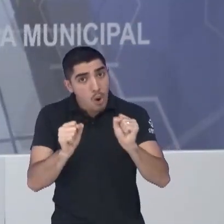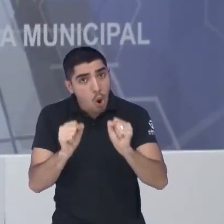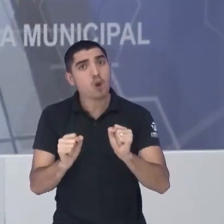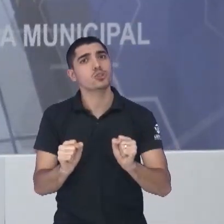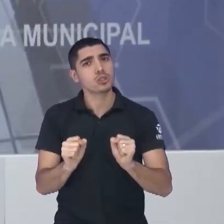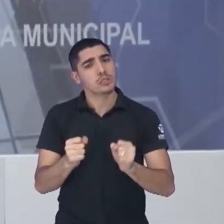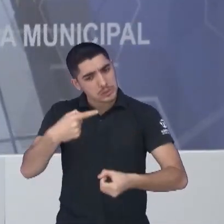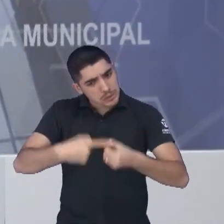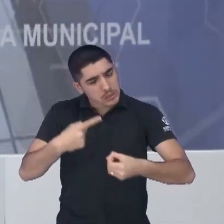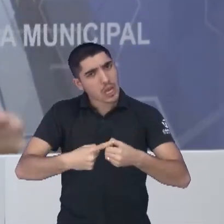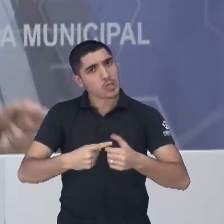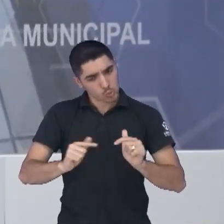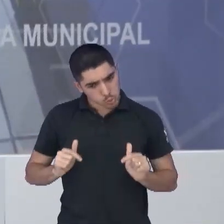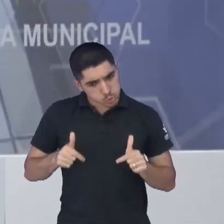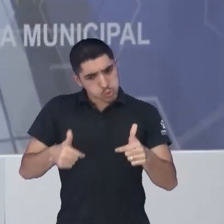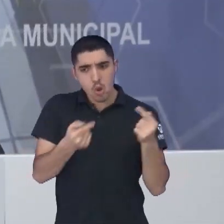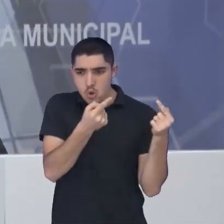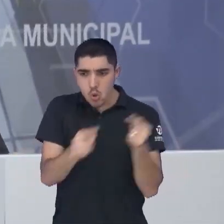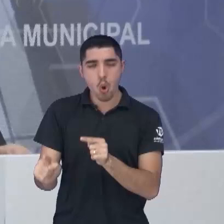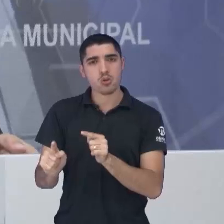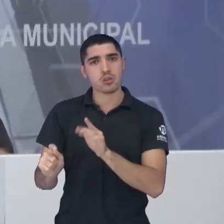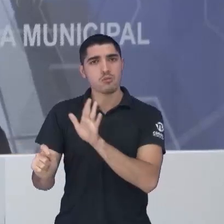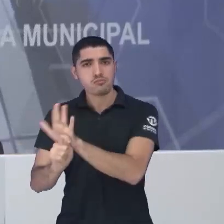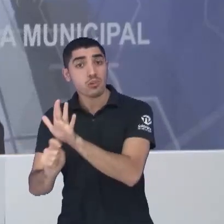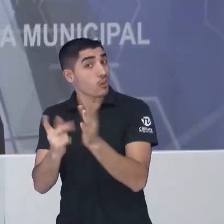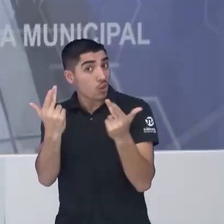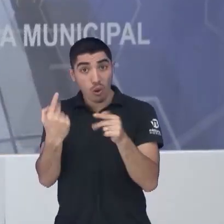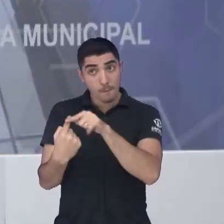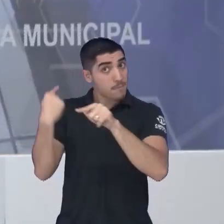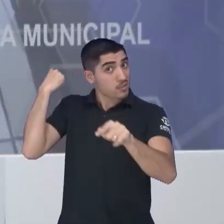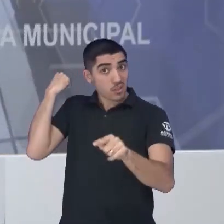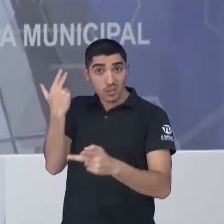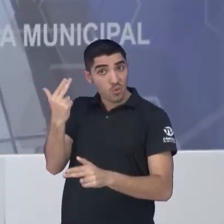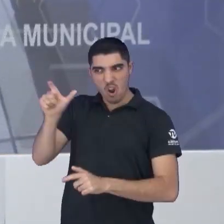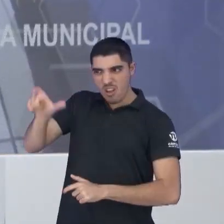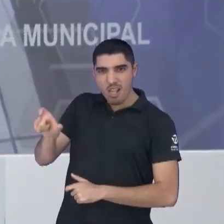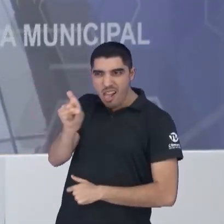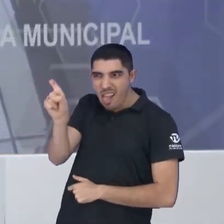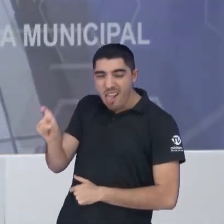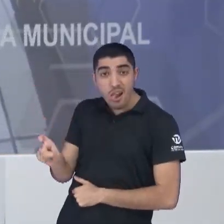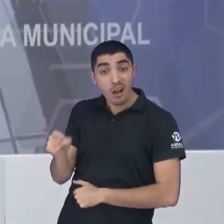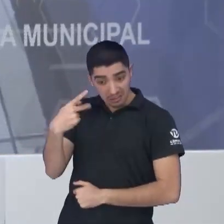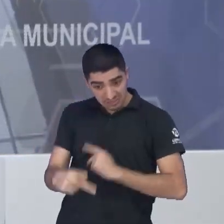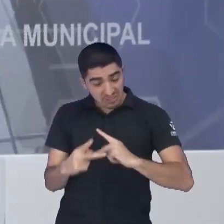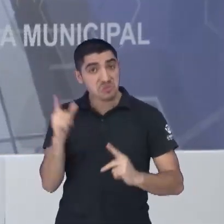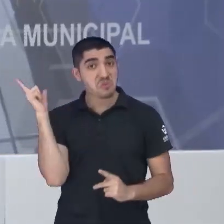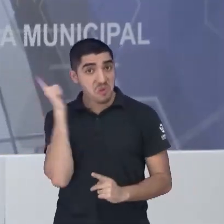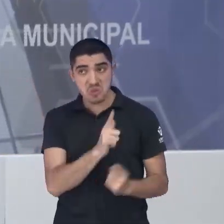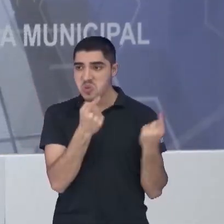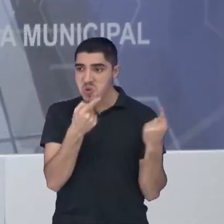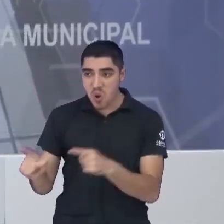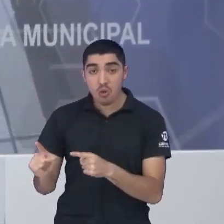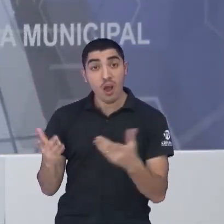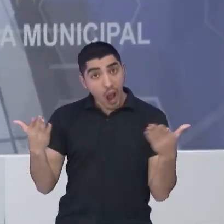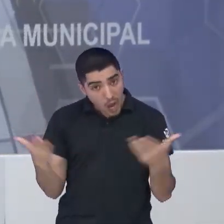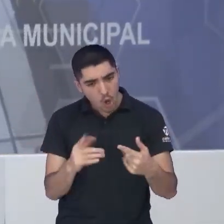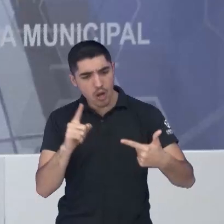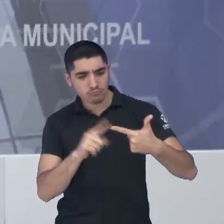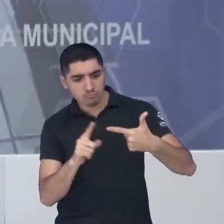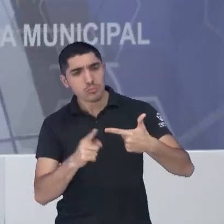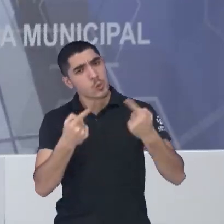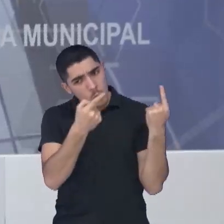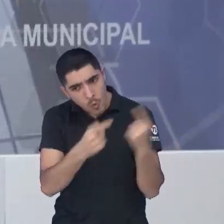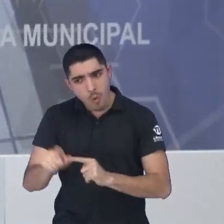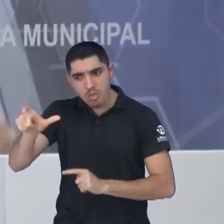legislação, e assim como fez com os pichadores e conseguiu inibir isso, conseguir também inibir os maconheiros em espaços